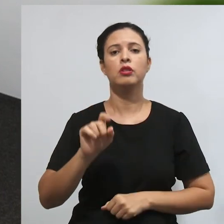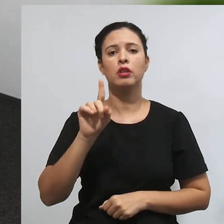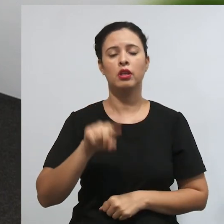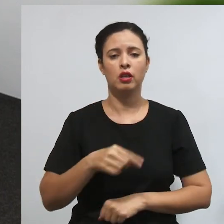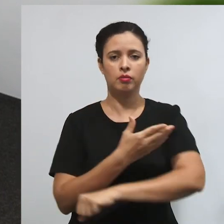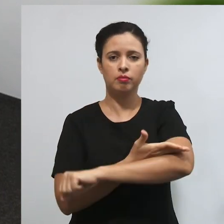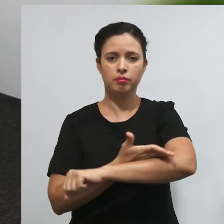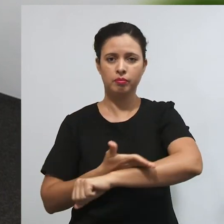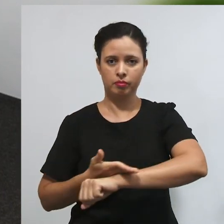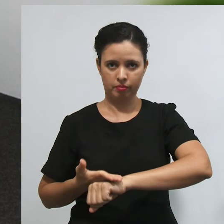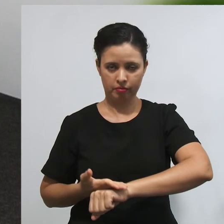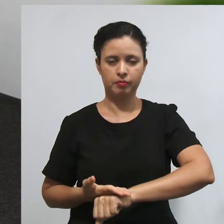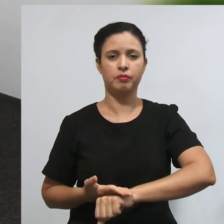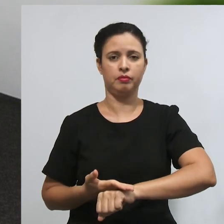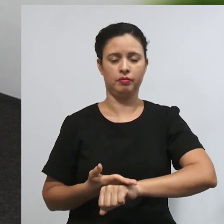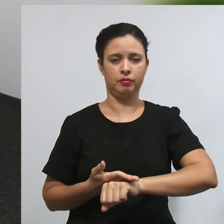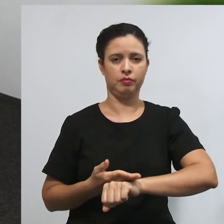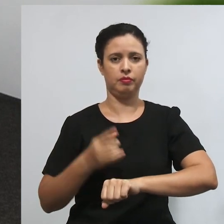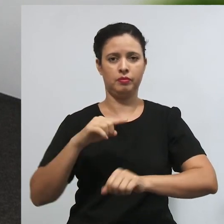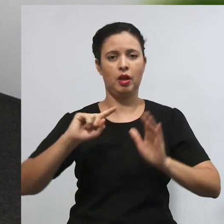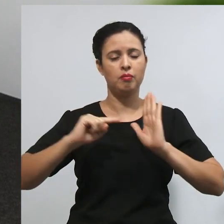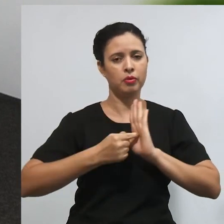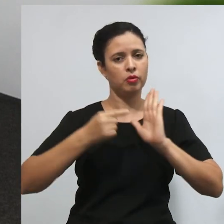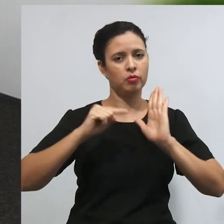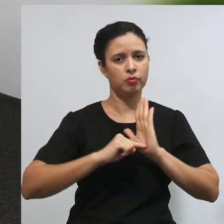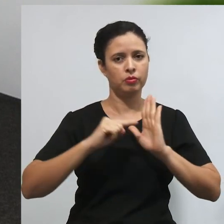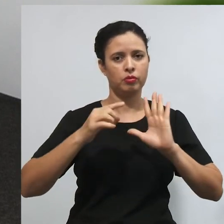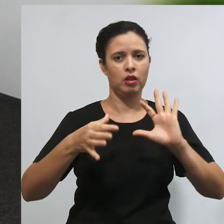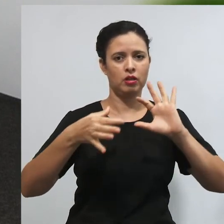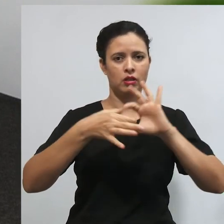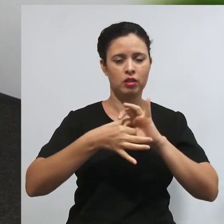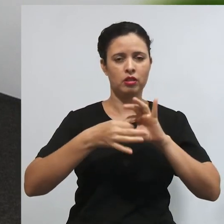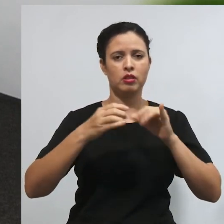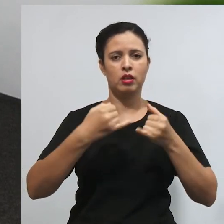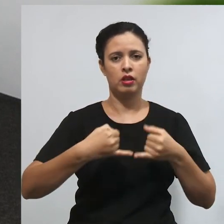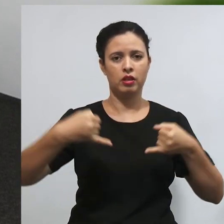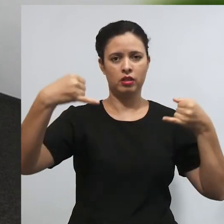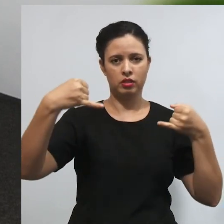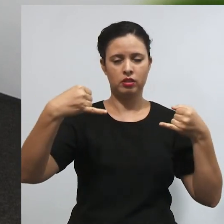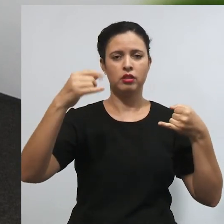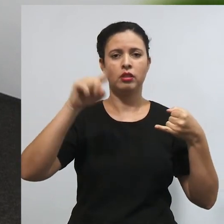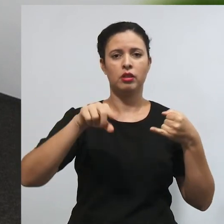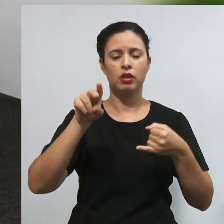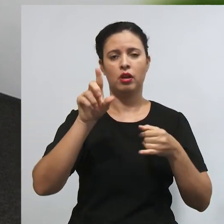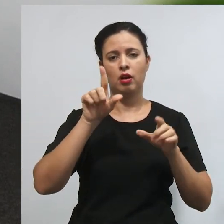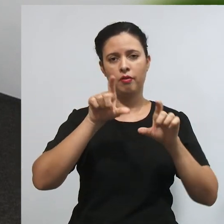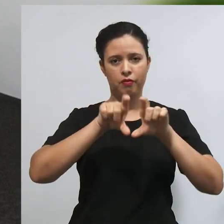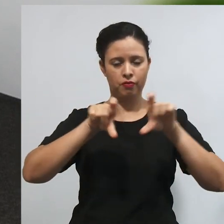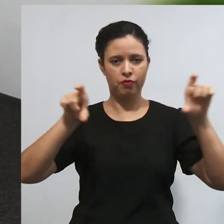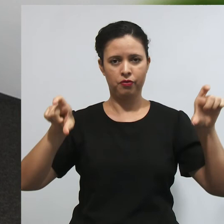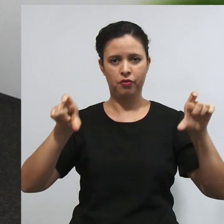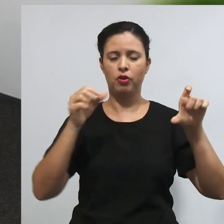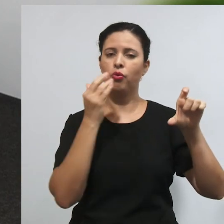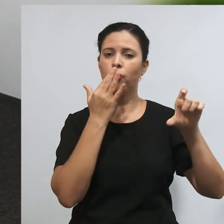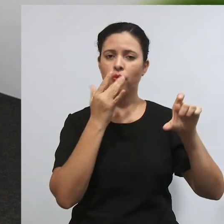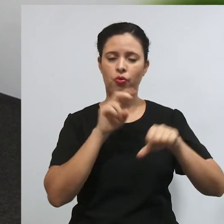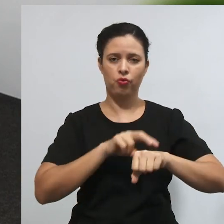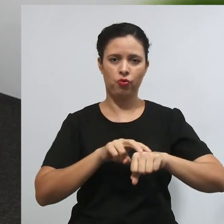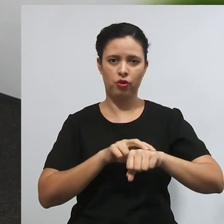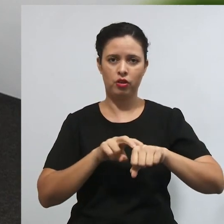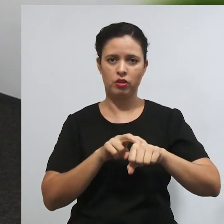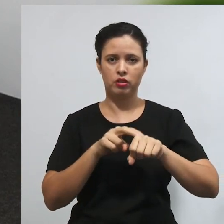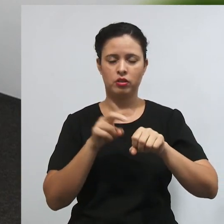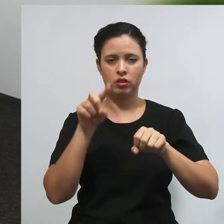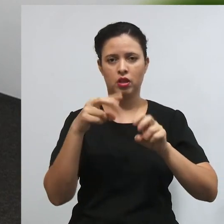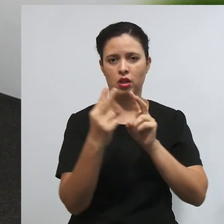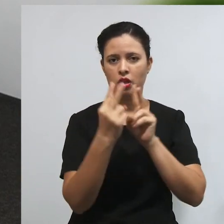uma parede branca, com pontos interligados por retas, com uma frase na cor verde escrita